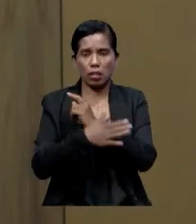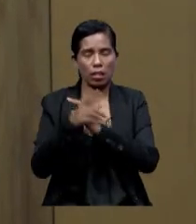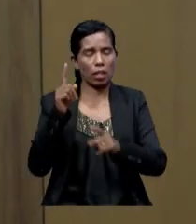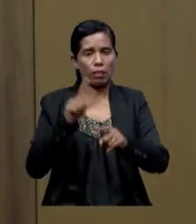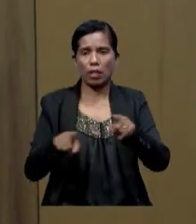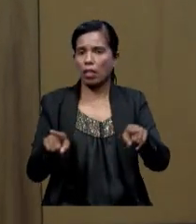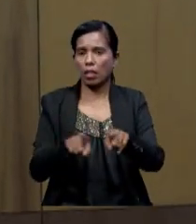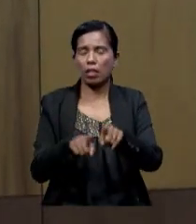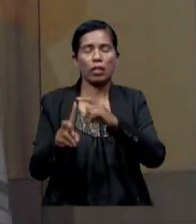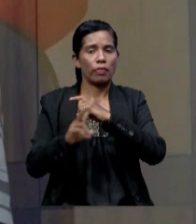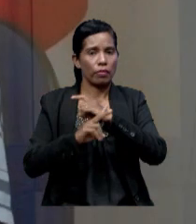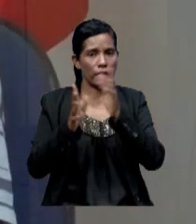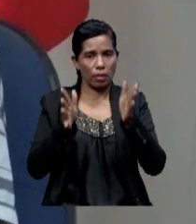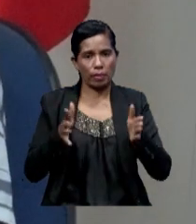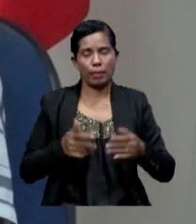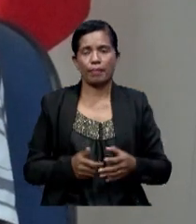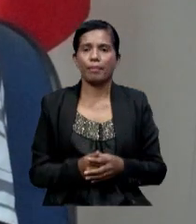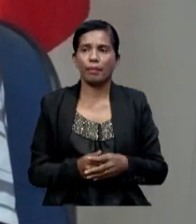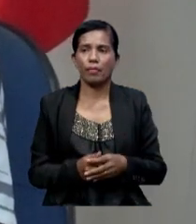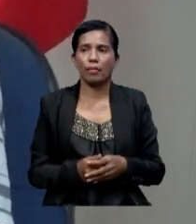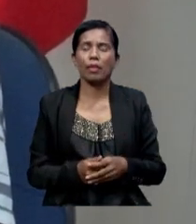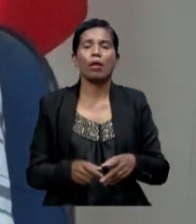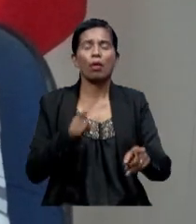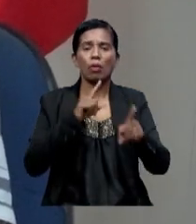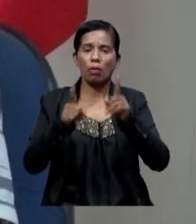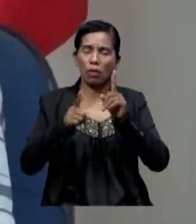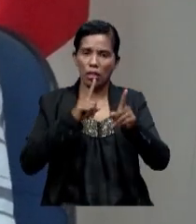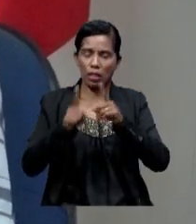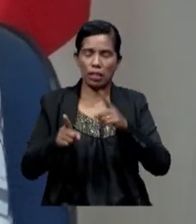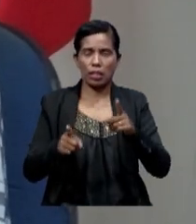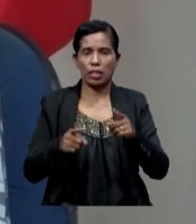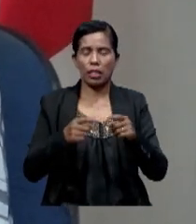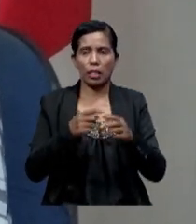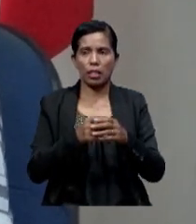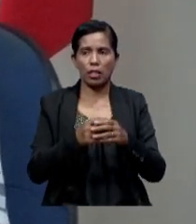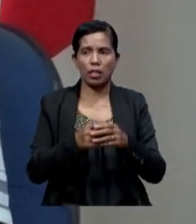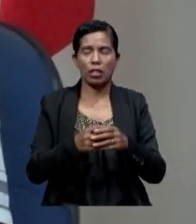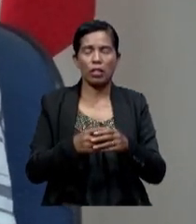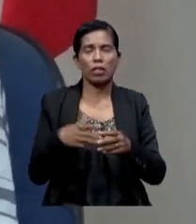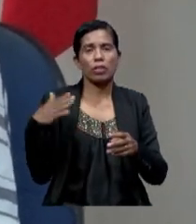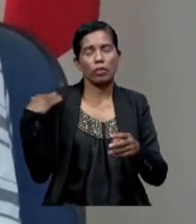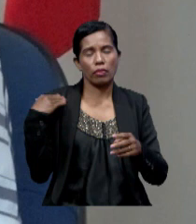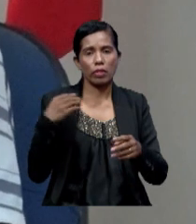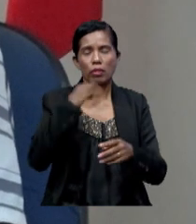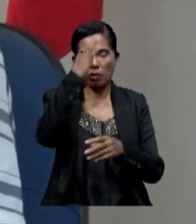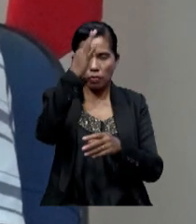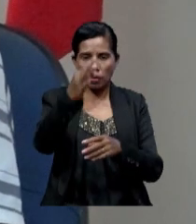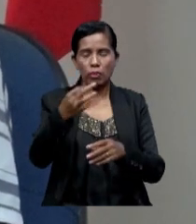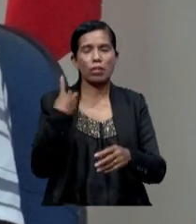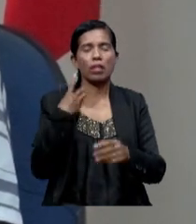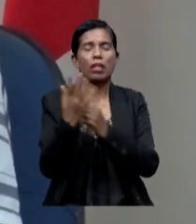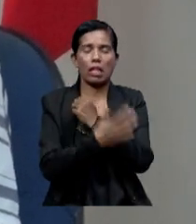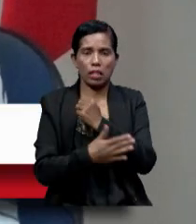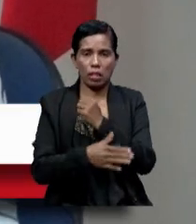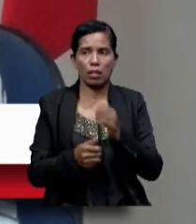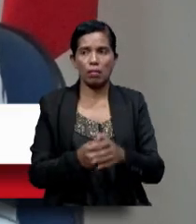vítima. Qualia e bom bote de hankata jovem sirnia mak futuro e tenia nação ninia batia fal